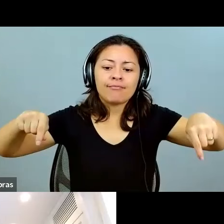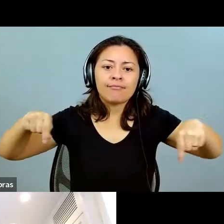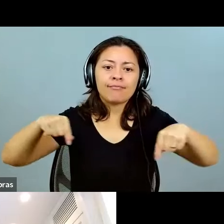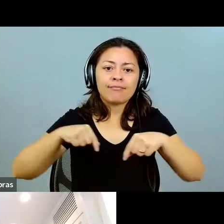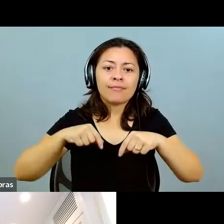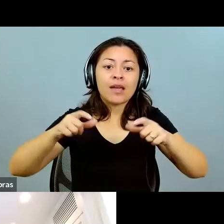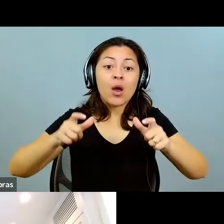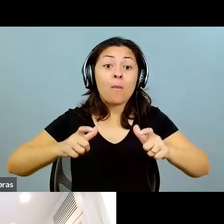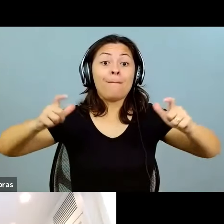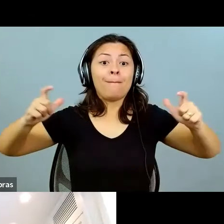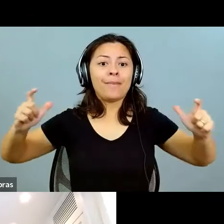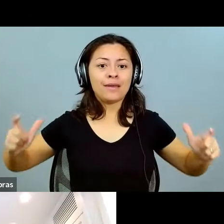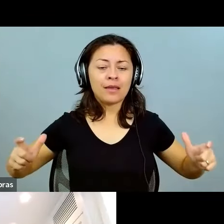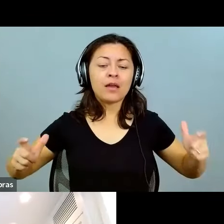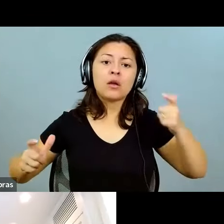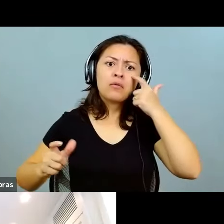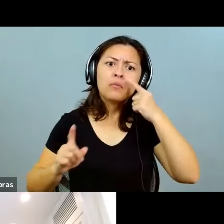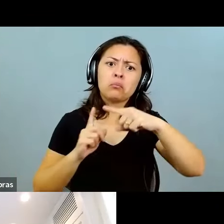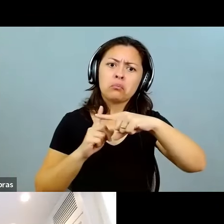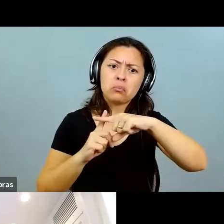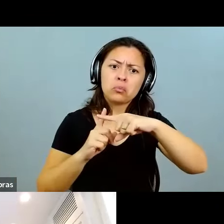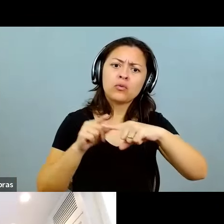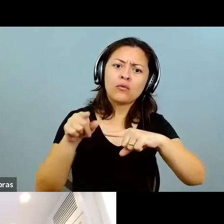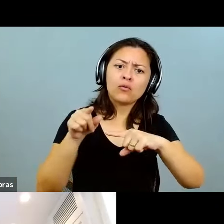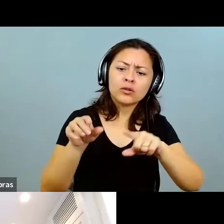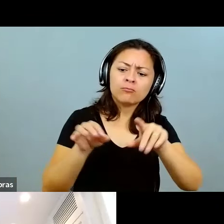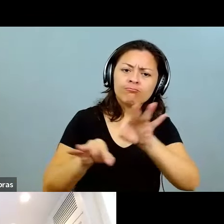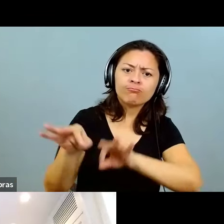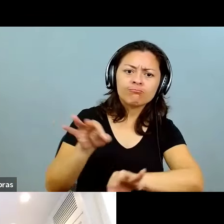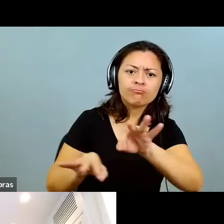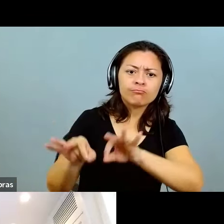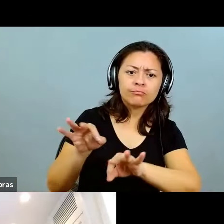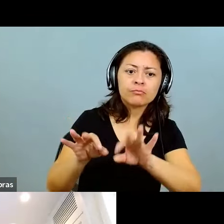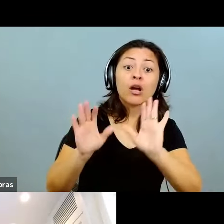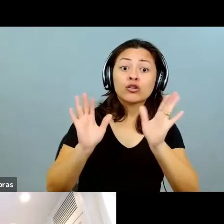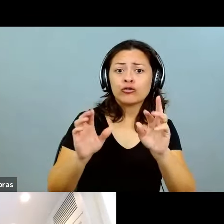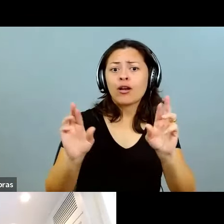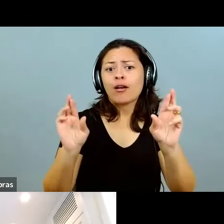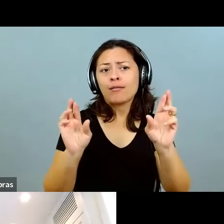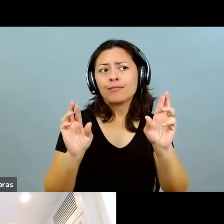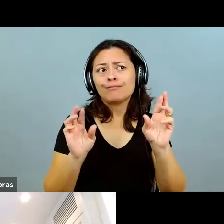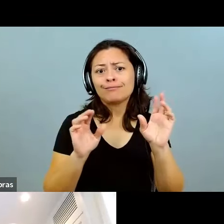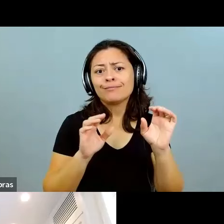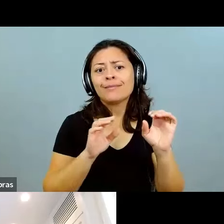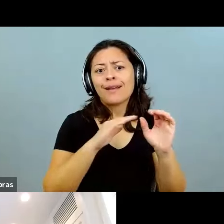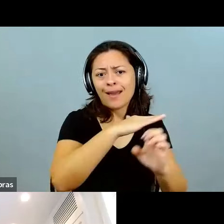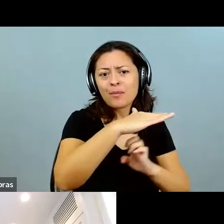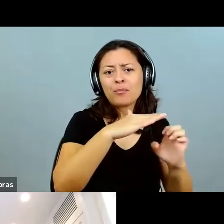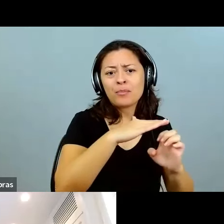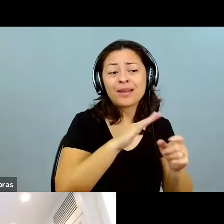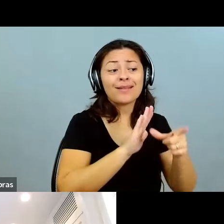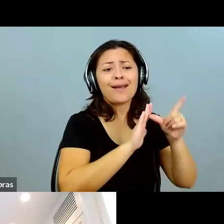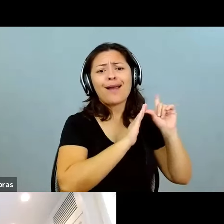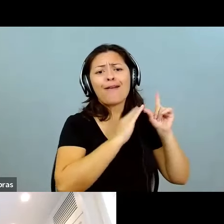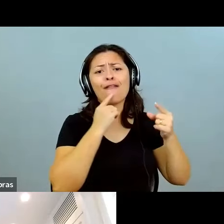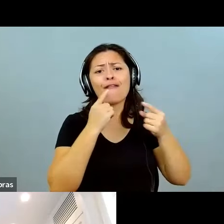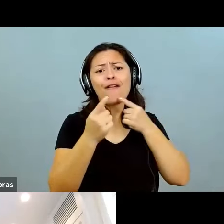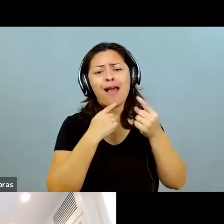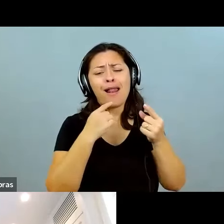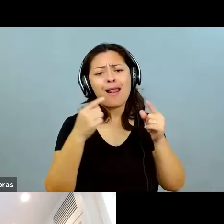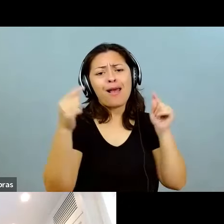esse esse primeiro movimento de vocês e eh acho que de certa forma até já esperado pelo que a companhia vinha falando eh acho que já